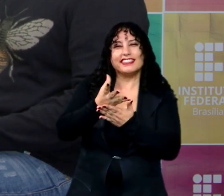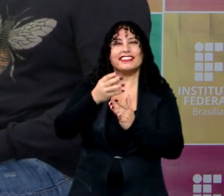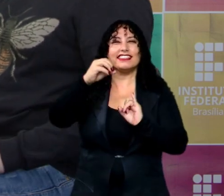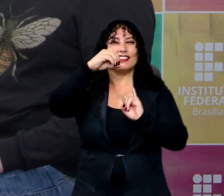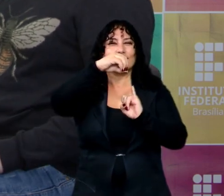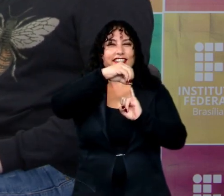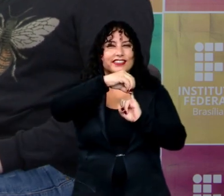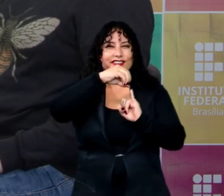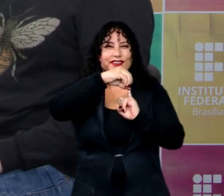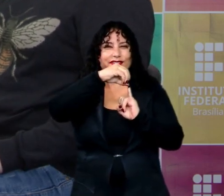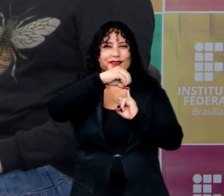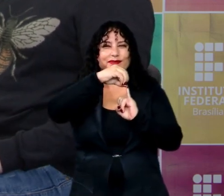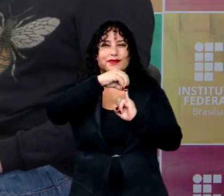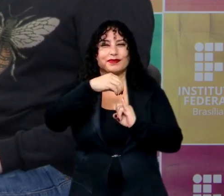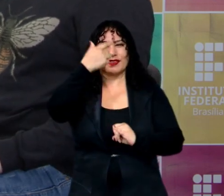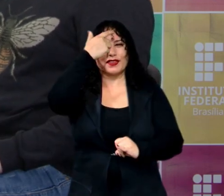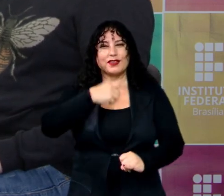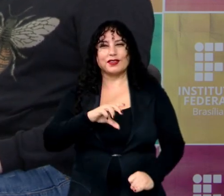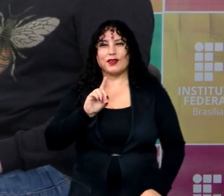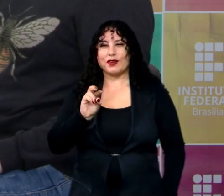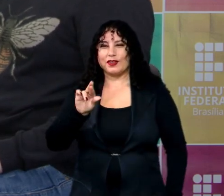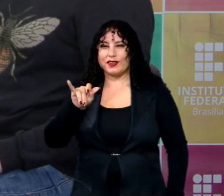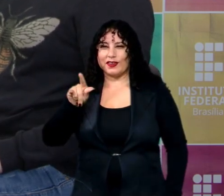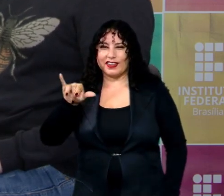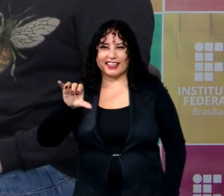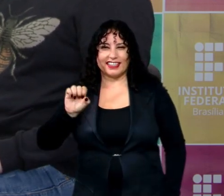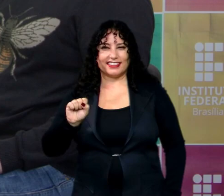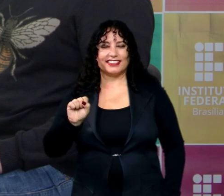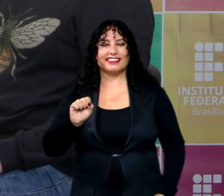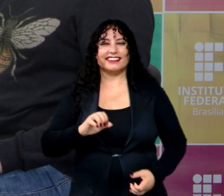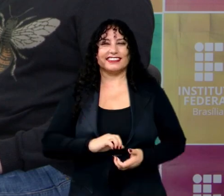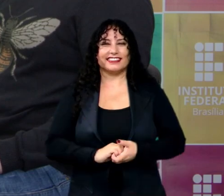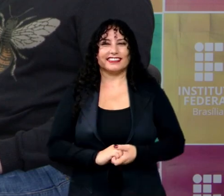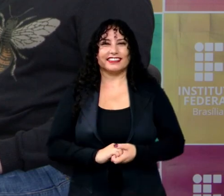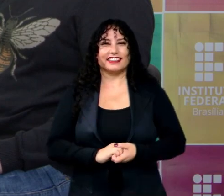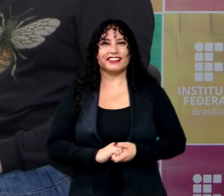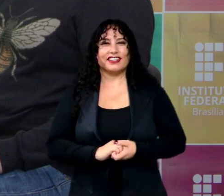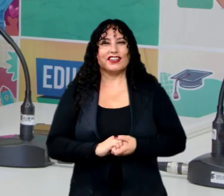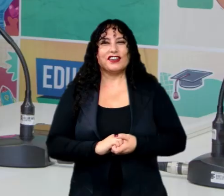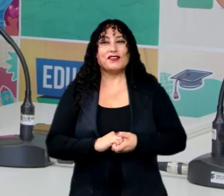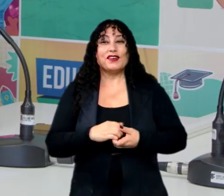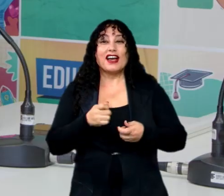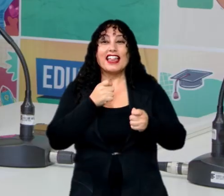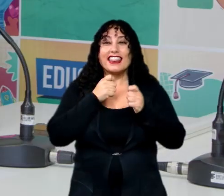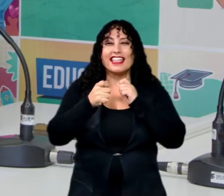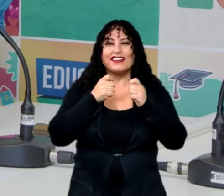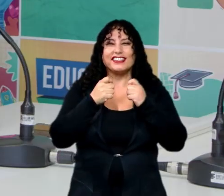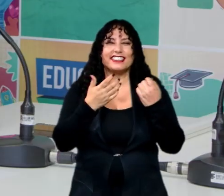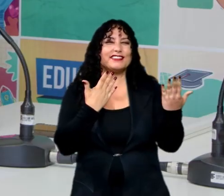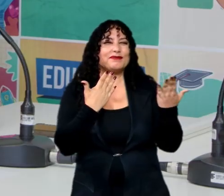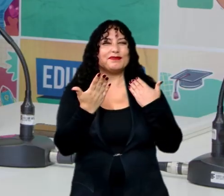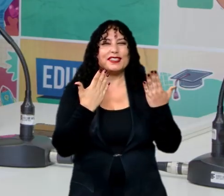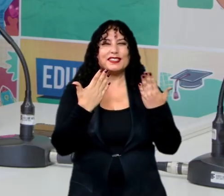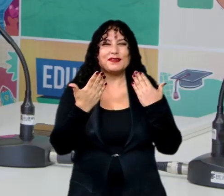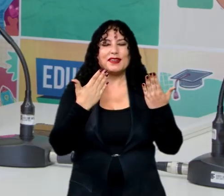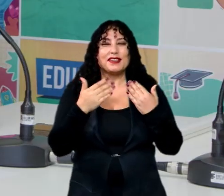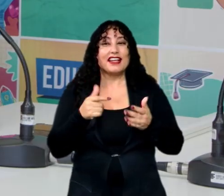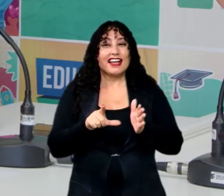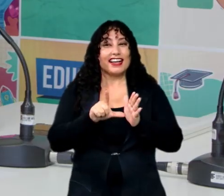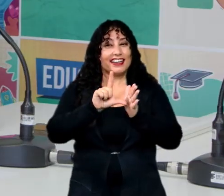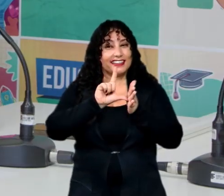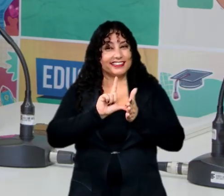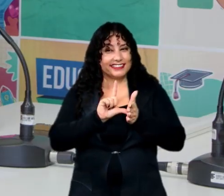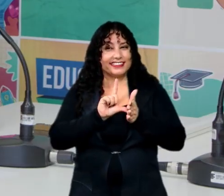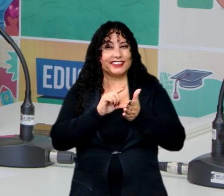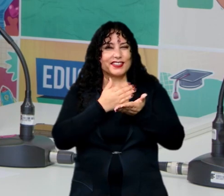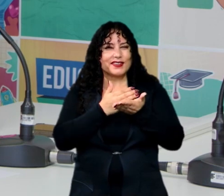de Brasília. Eu sou Douglas Vilaça e vou aqui conduzir hoje nosso bate-papo, mas antes